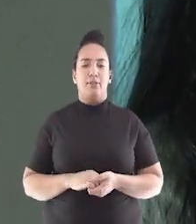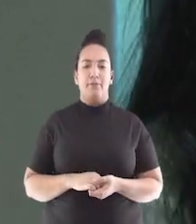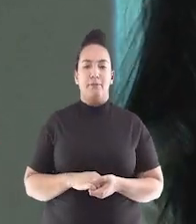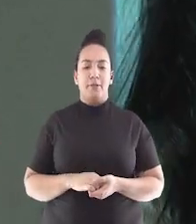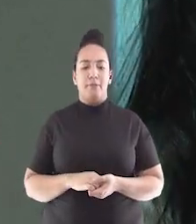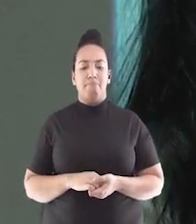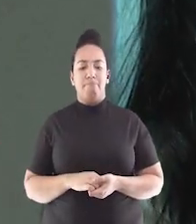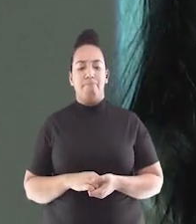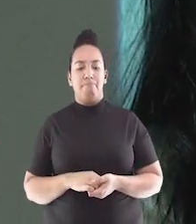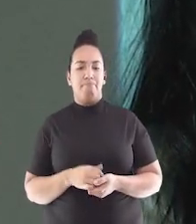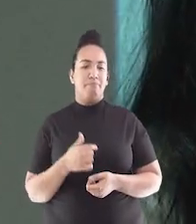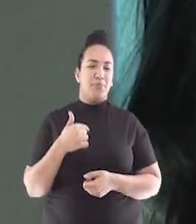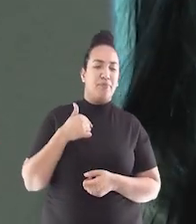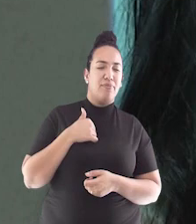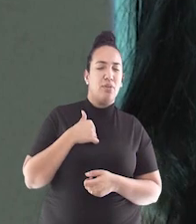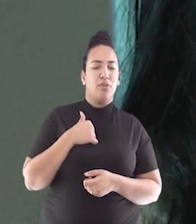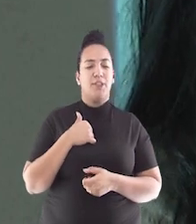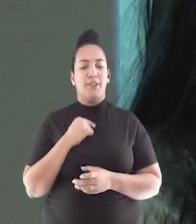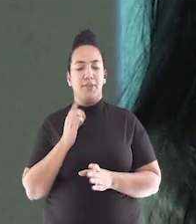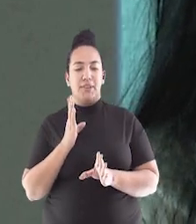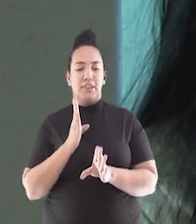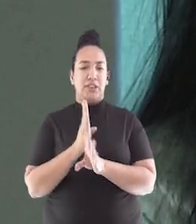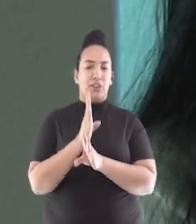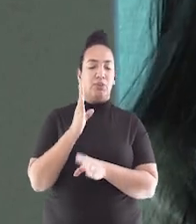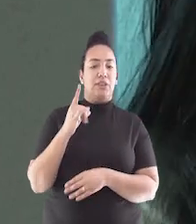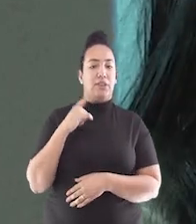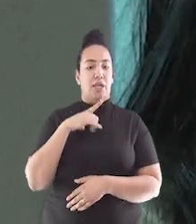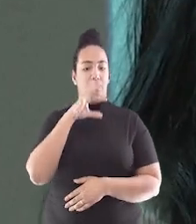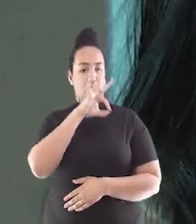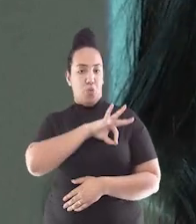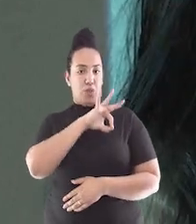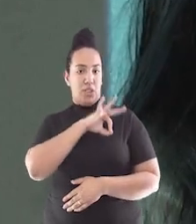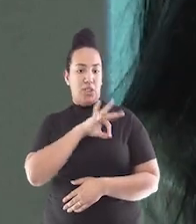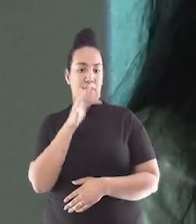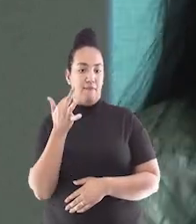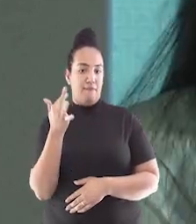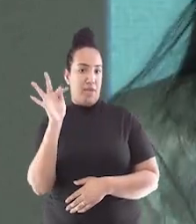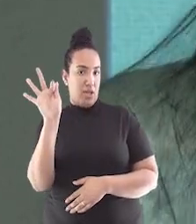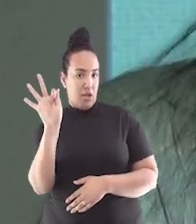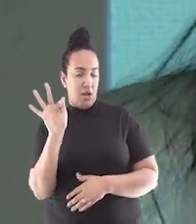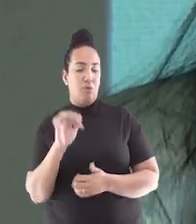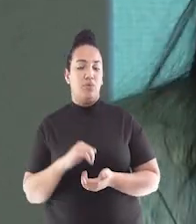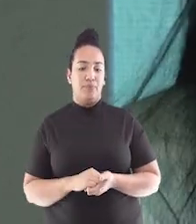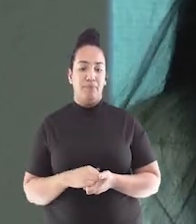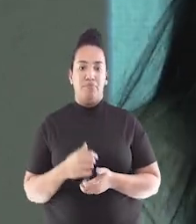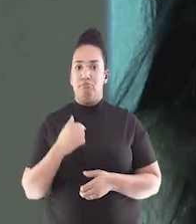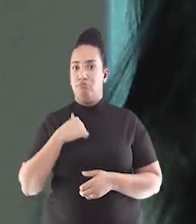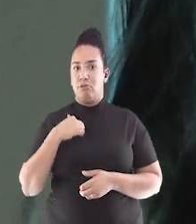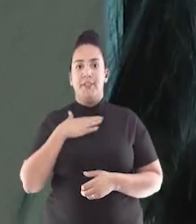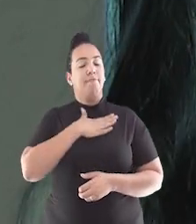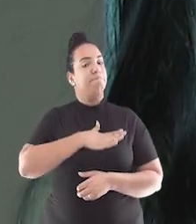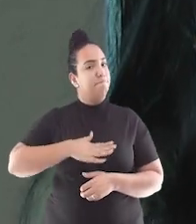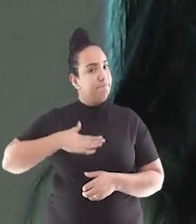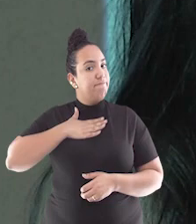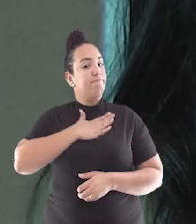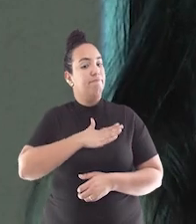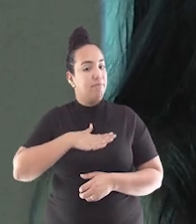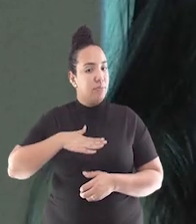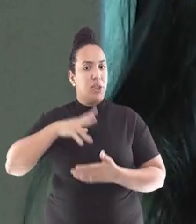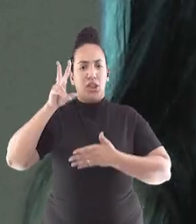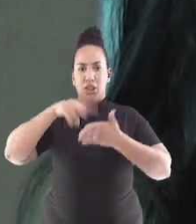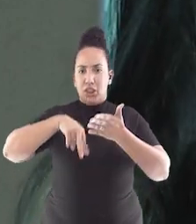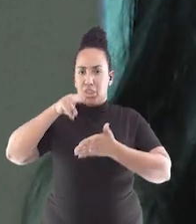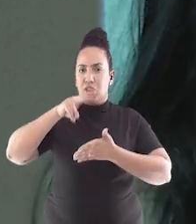eu descobri que tem a Polícia Federal. Uhum. E eu gostei muito, realmente. Eu